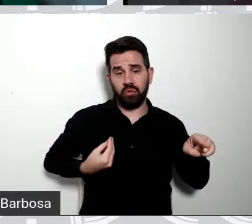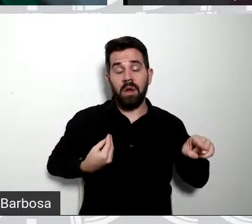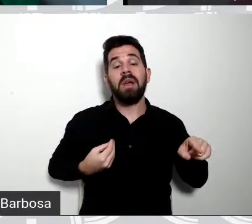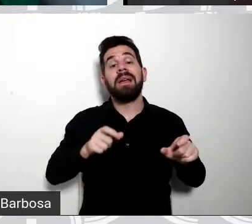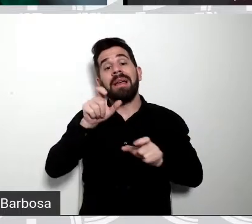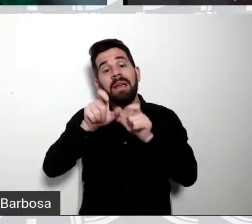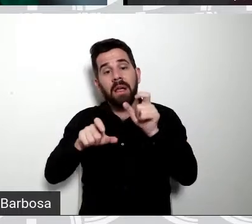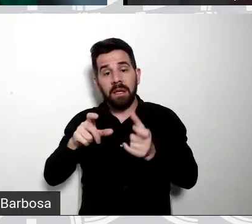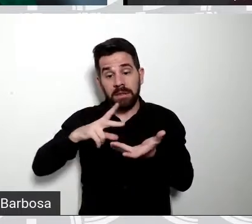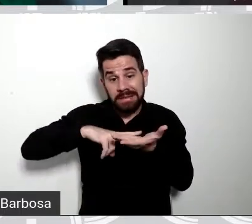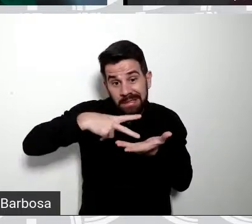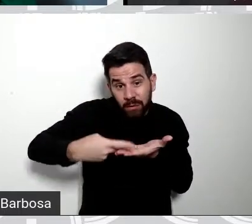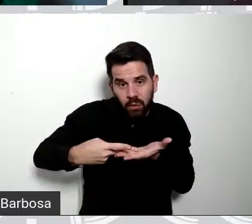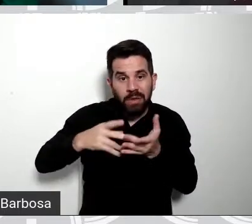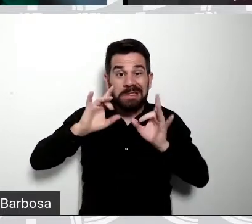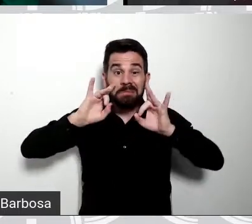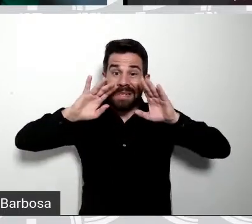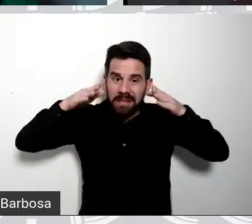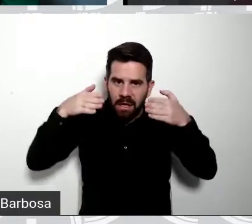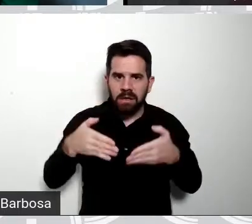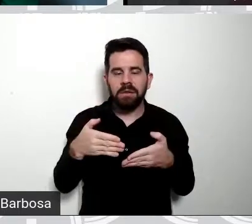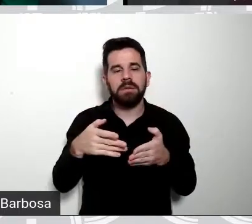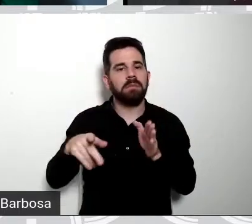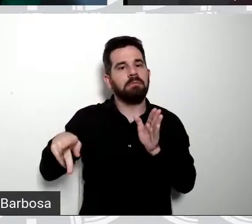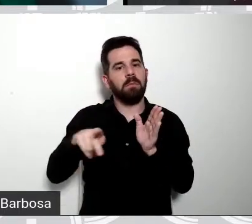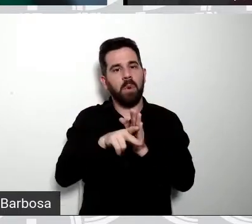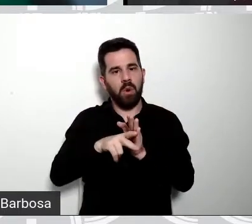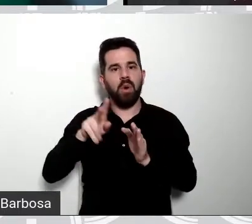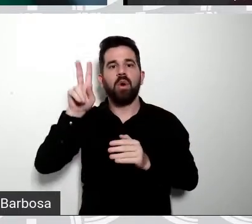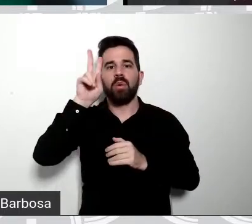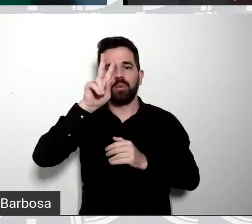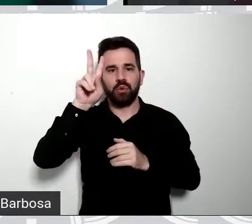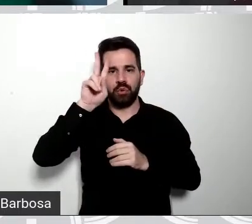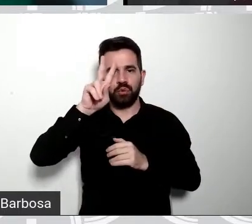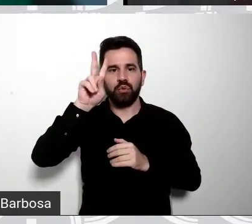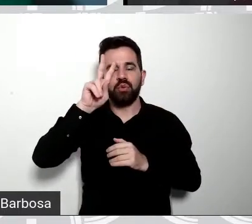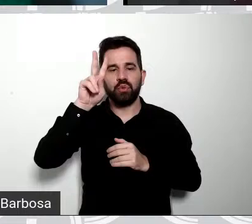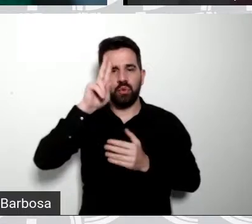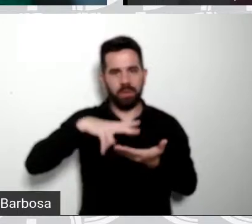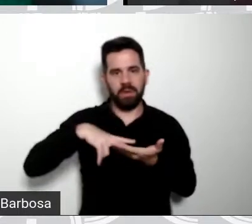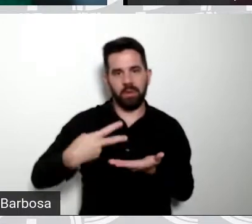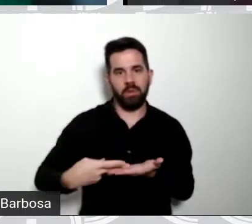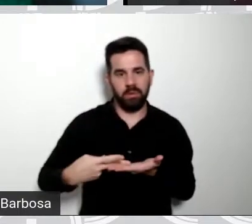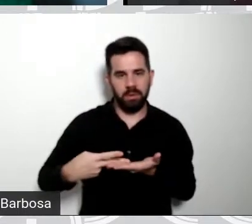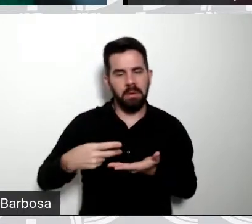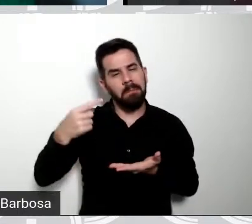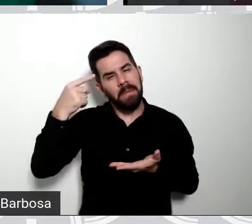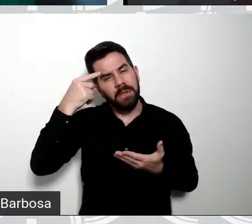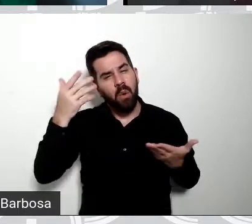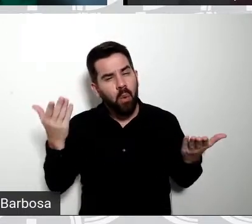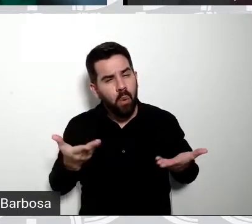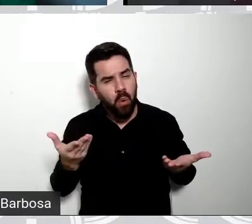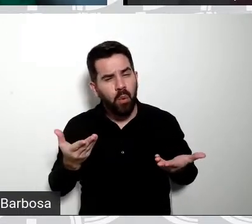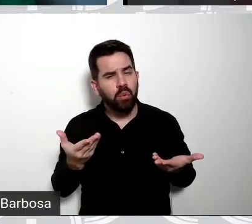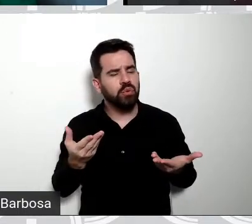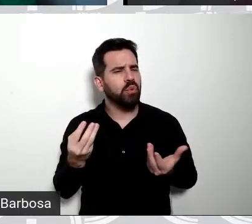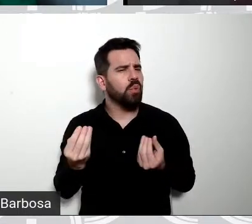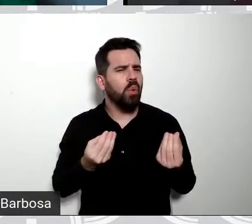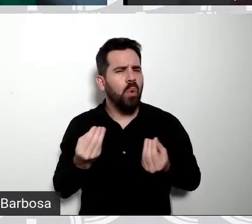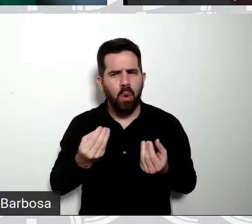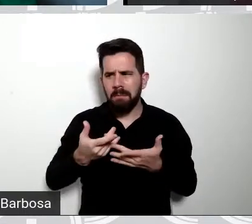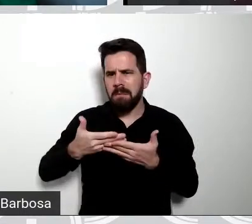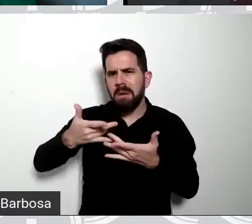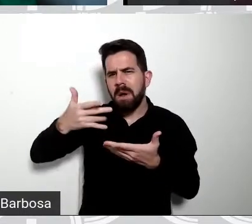em historiografia da tradução. Pensar hoje a escrita da história da tradução implica em